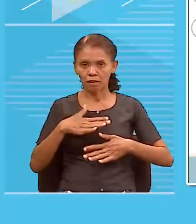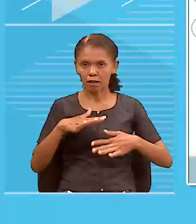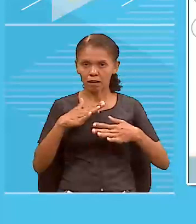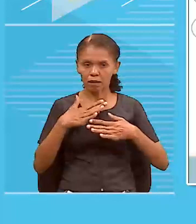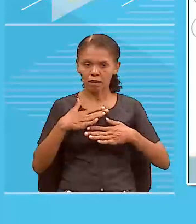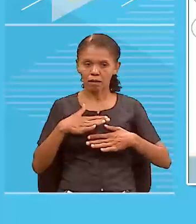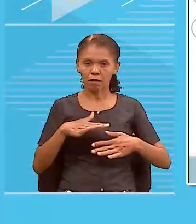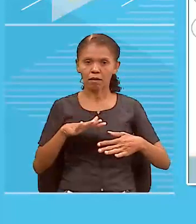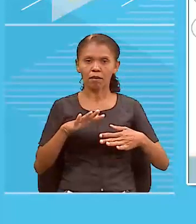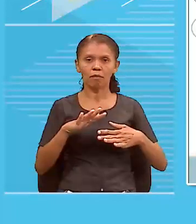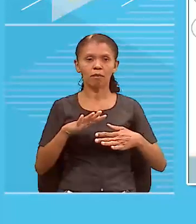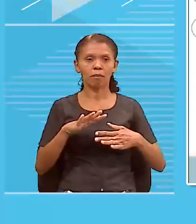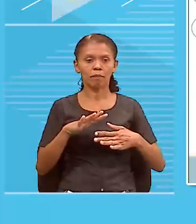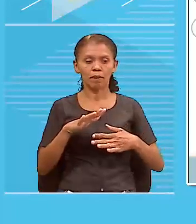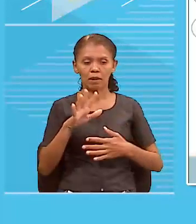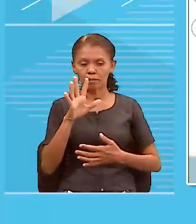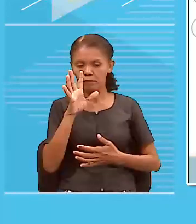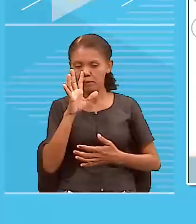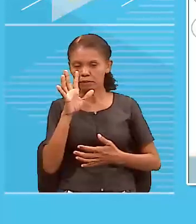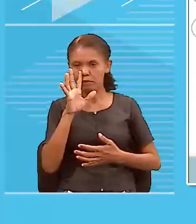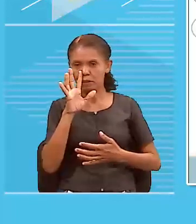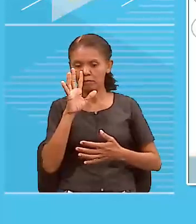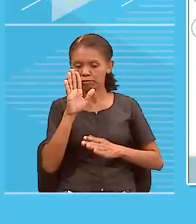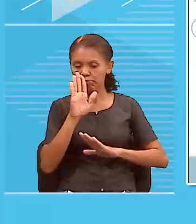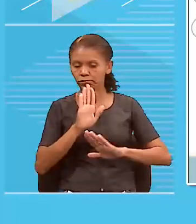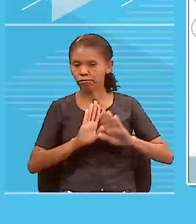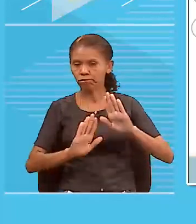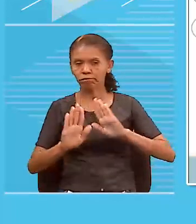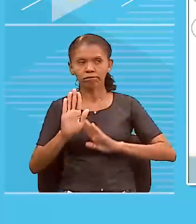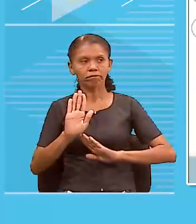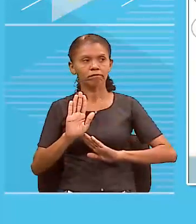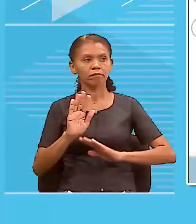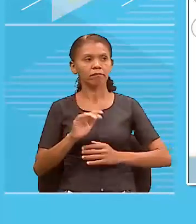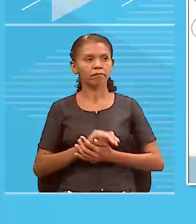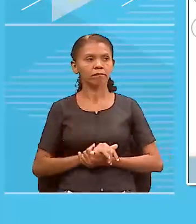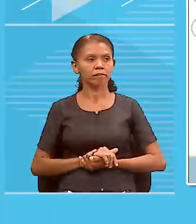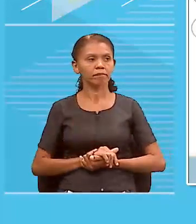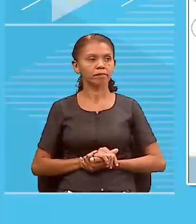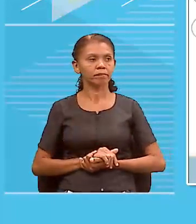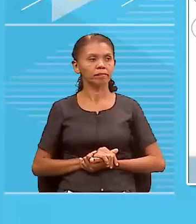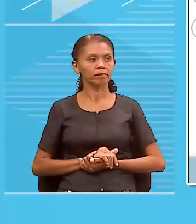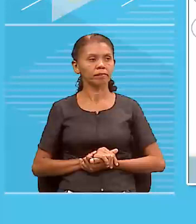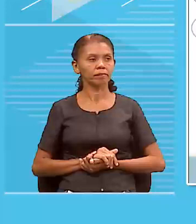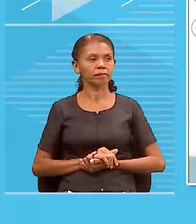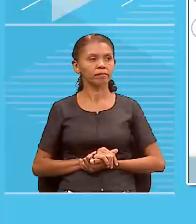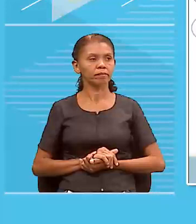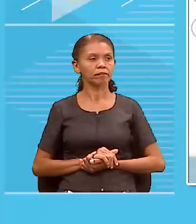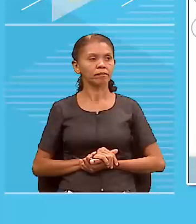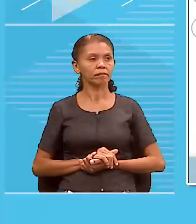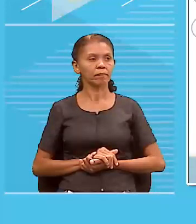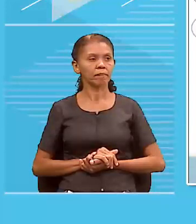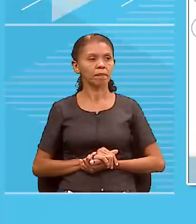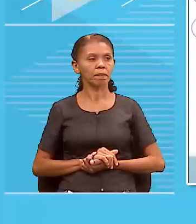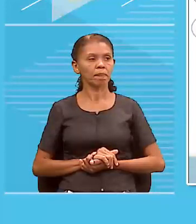Aquele com maior cuidado por exemplo palavras que me indicam em precisão ó